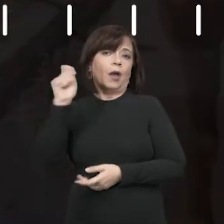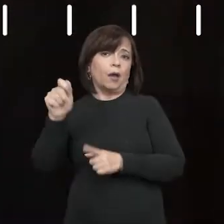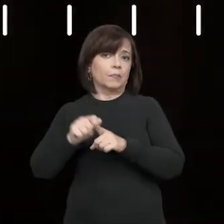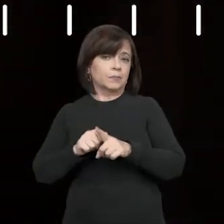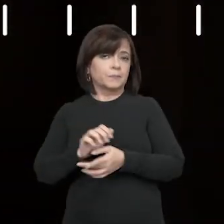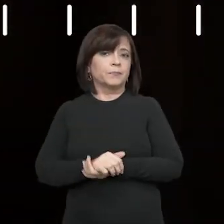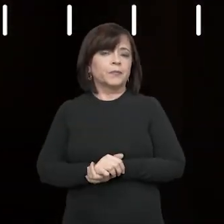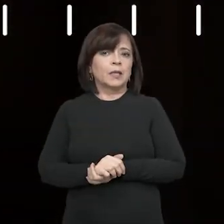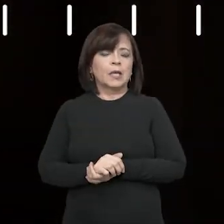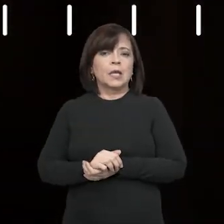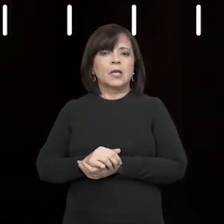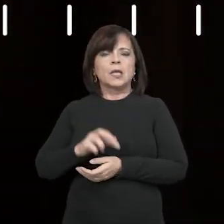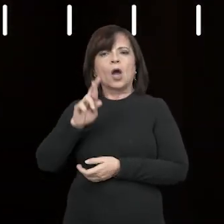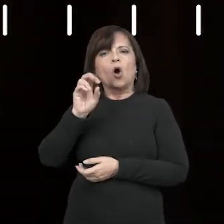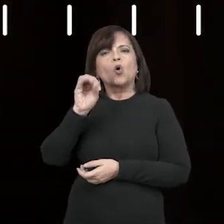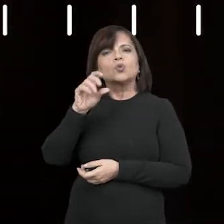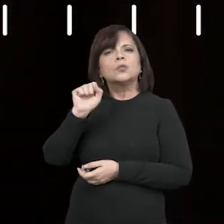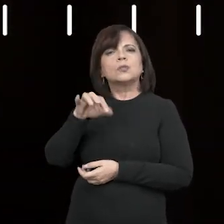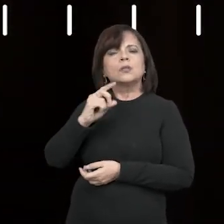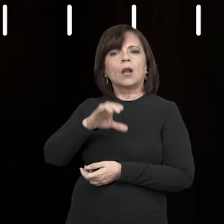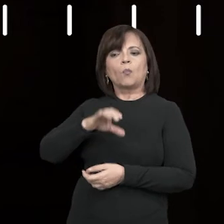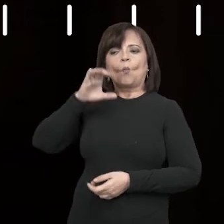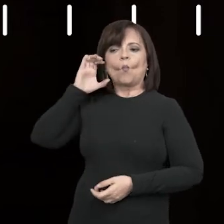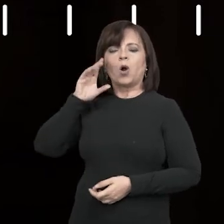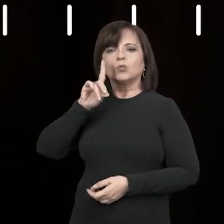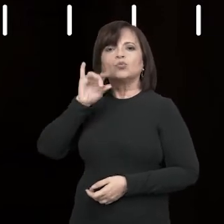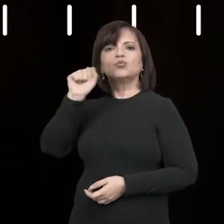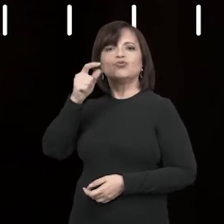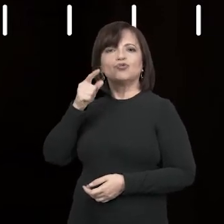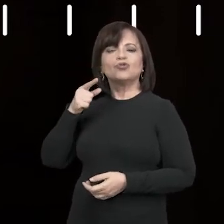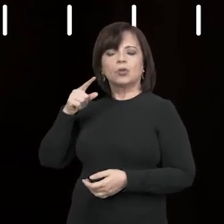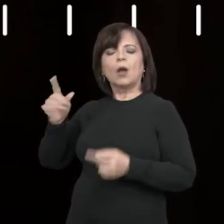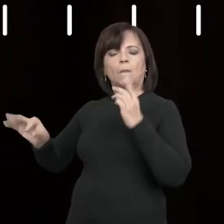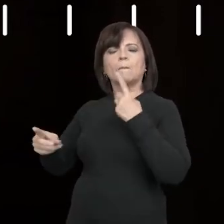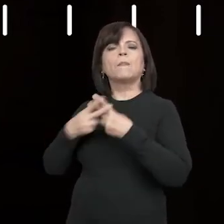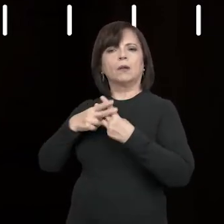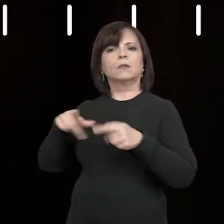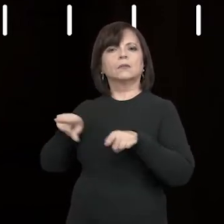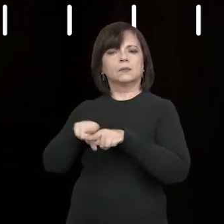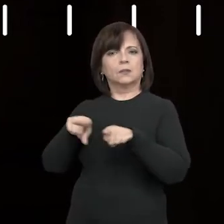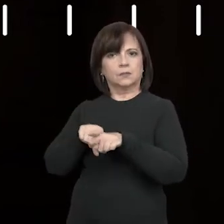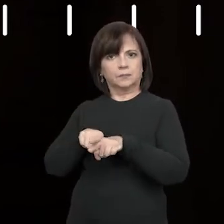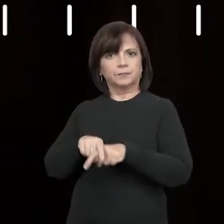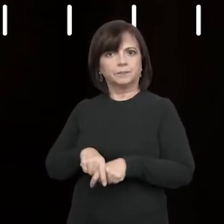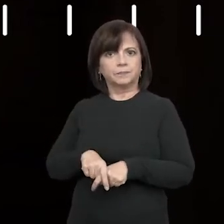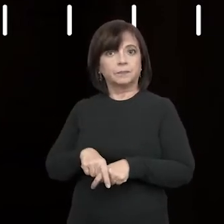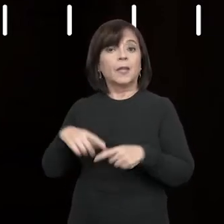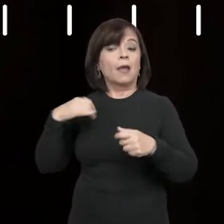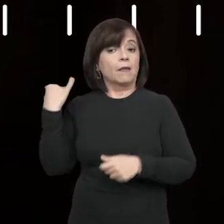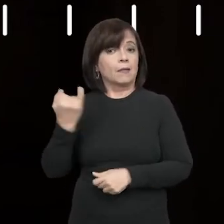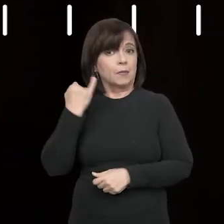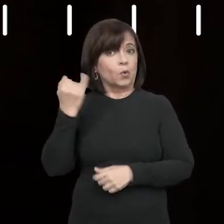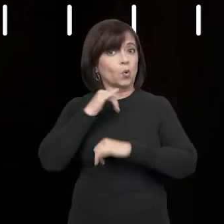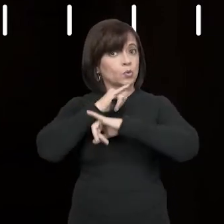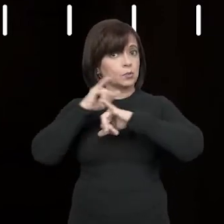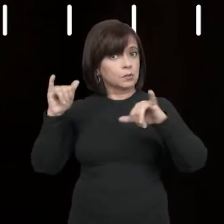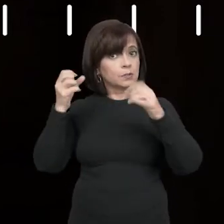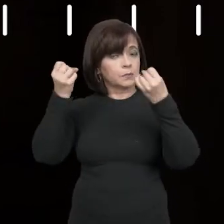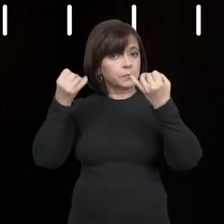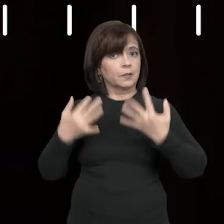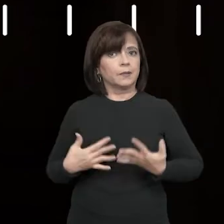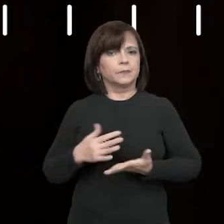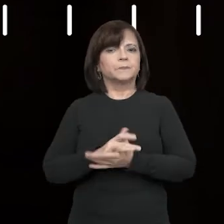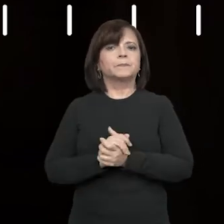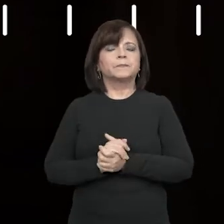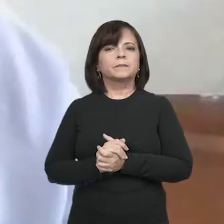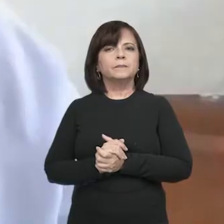a acusada Rosângela foi presa no dia do oferecimento da denúncia por parte do Ministério Público. Cabe destacar que a